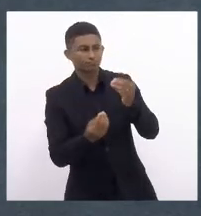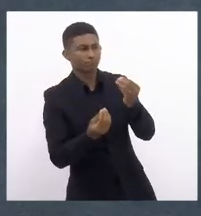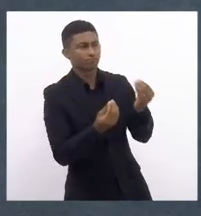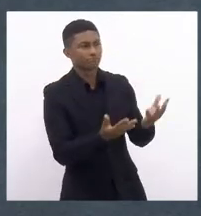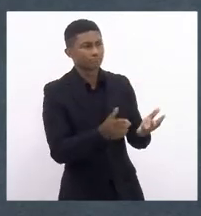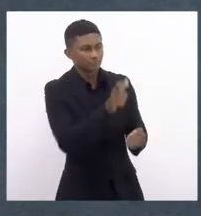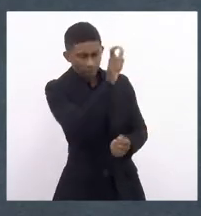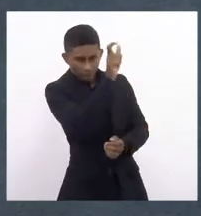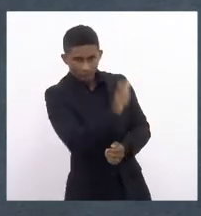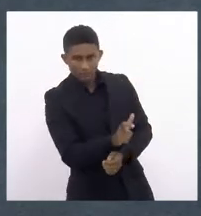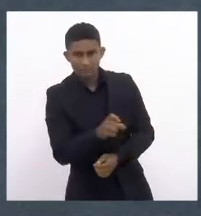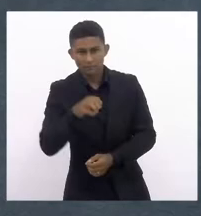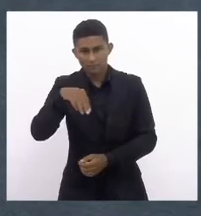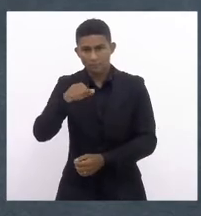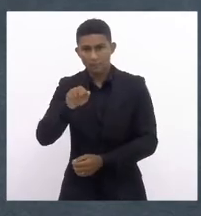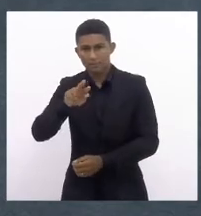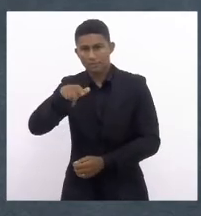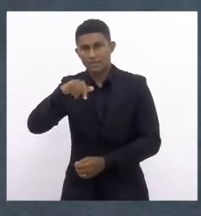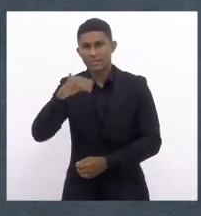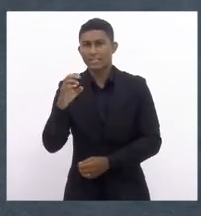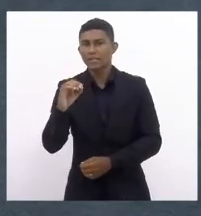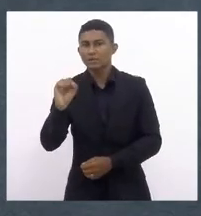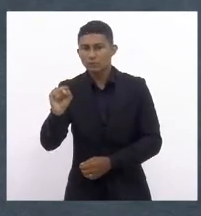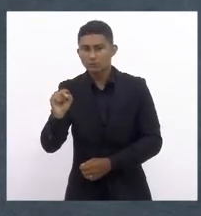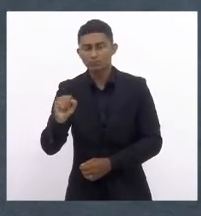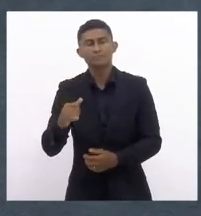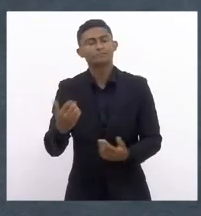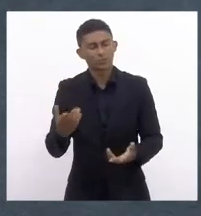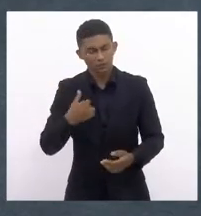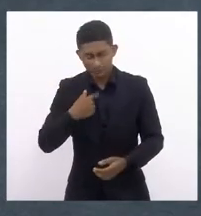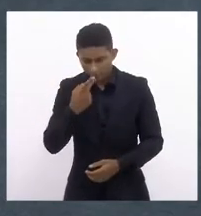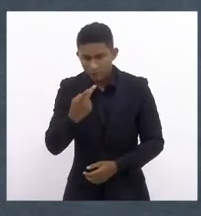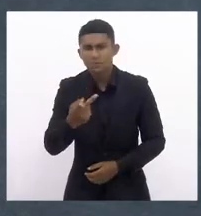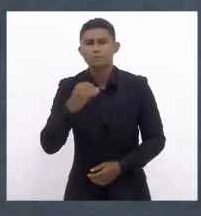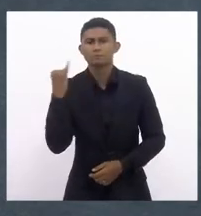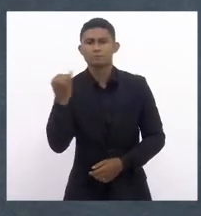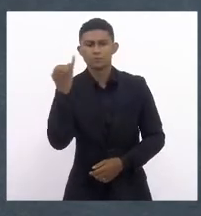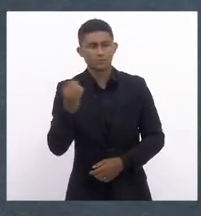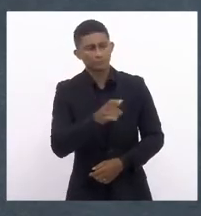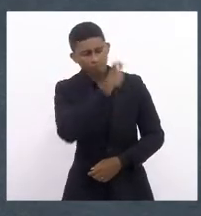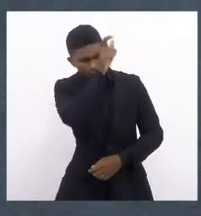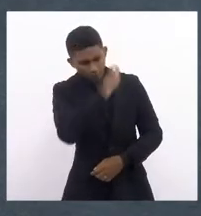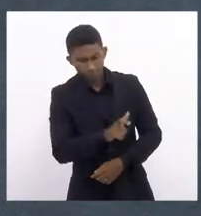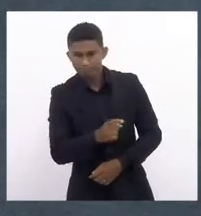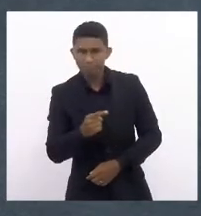Marquinhos de Oswaldo Cruz. É importante dizer, senhor presidente, que o Marquinhos,